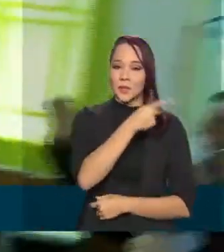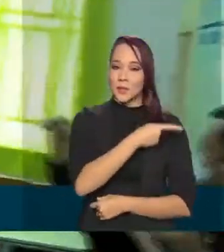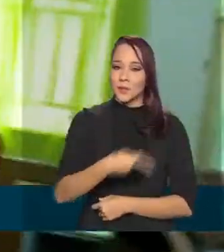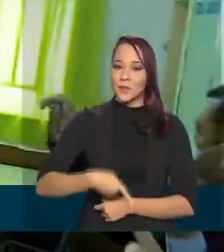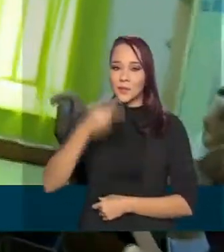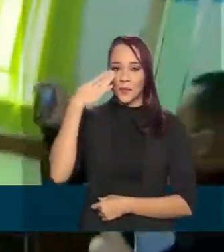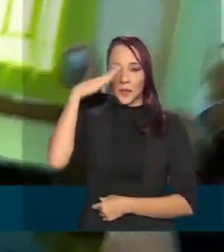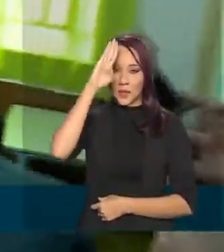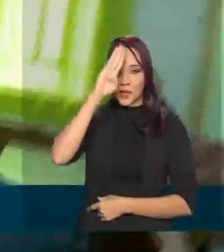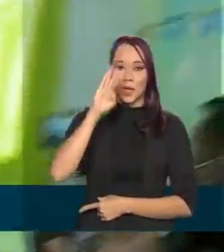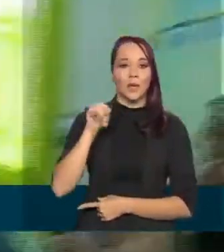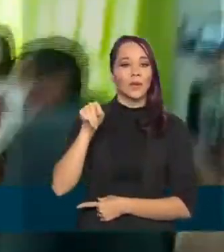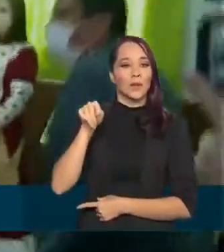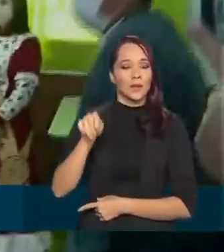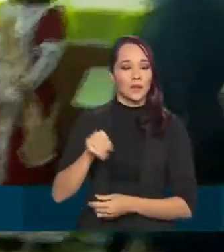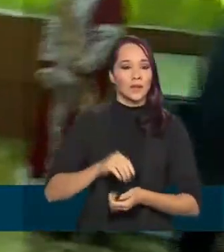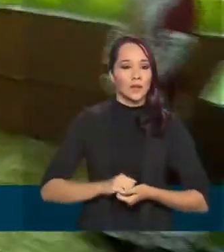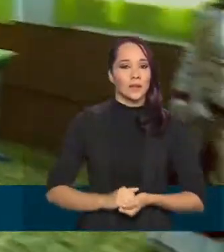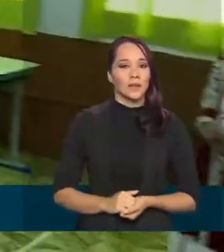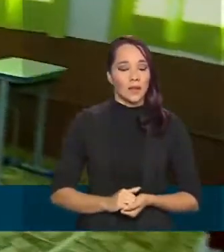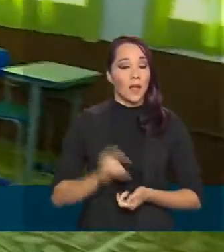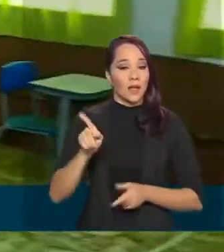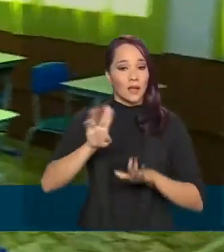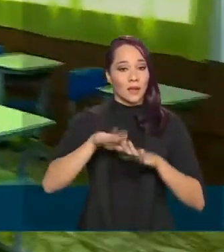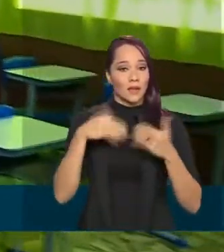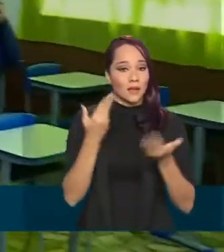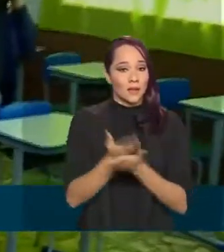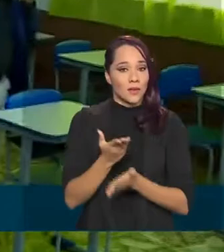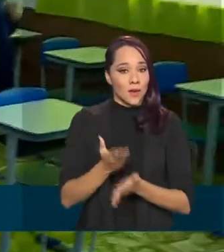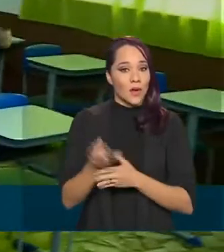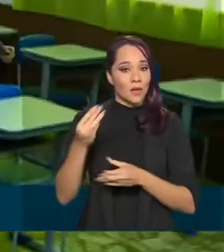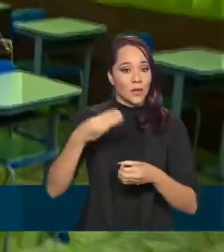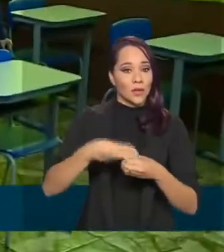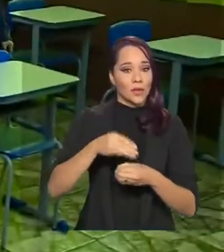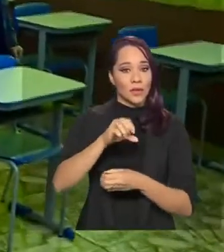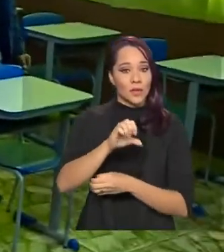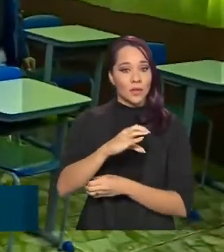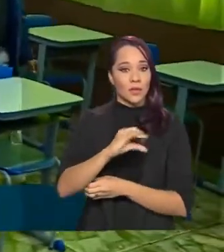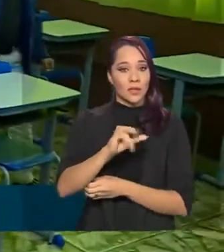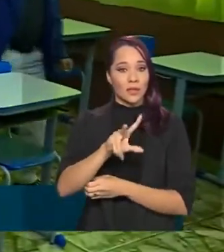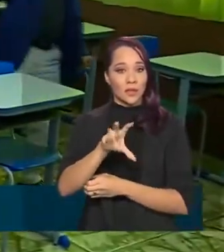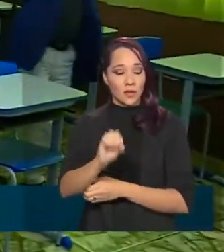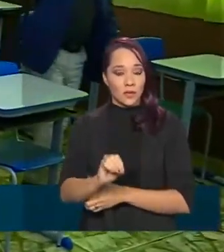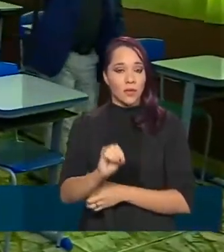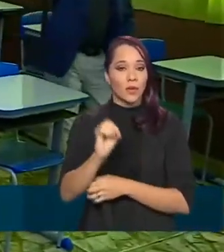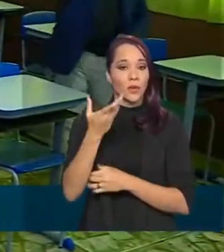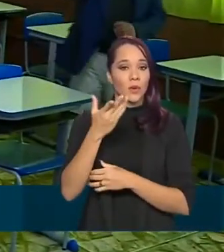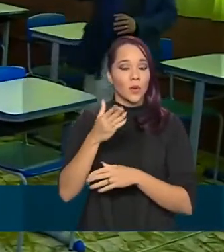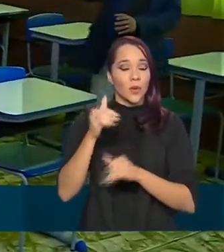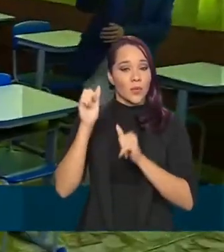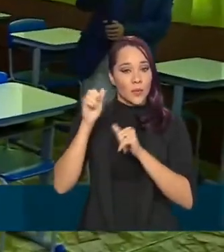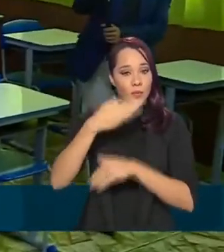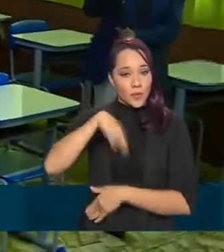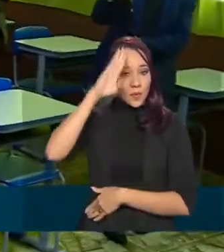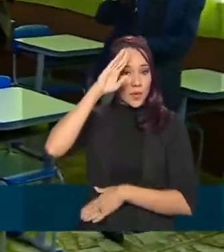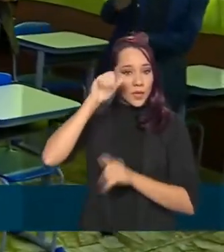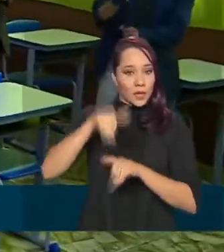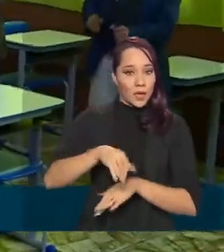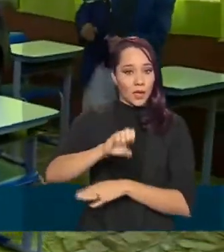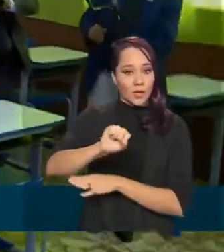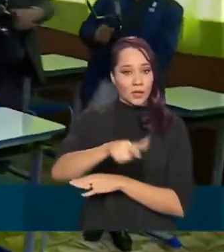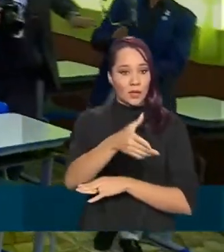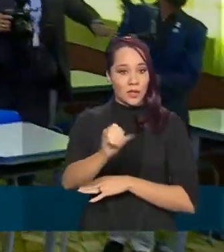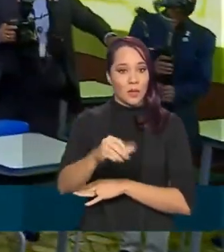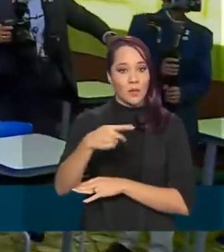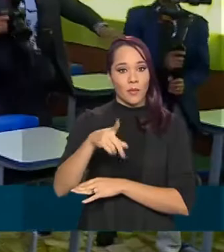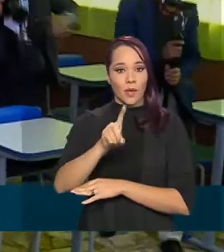Jair Bolsonaro à Escola Municipal Cívico-Militar de Ensino Fundamental São Pedro.